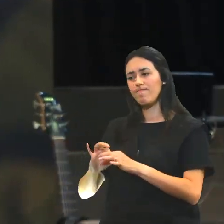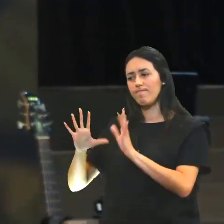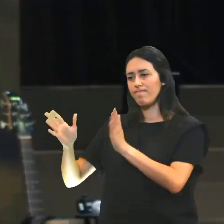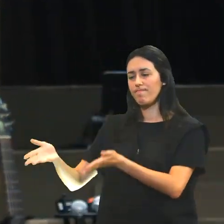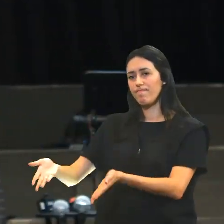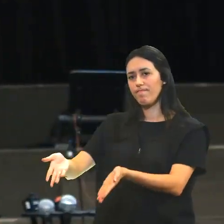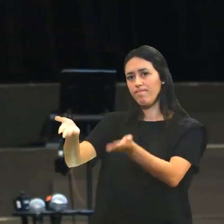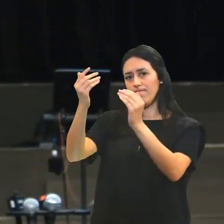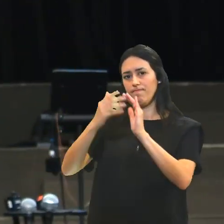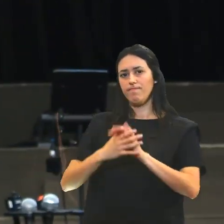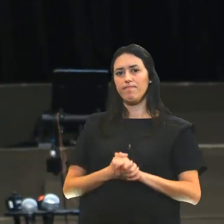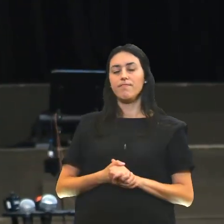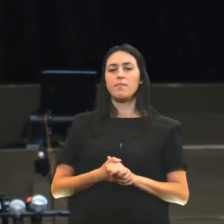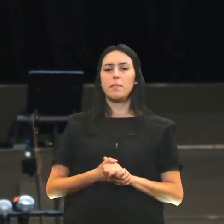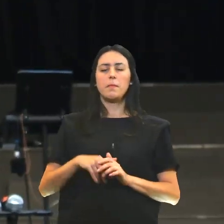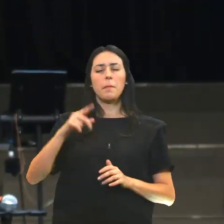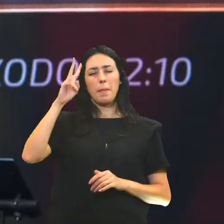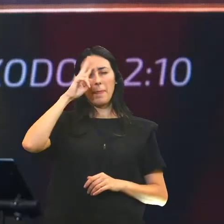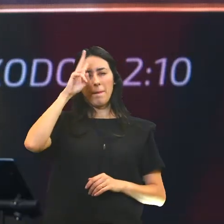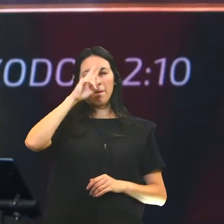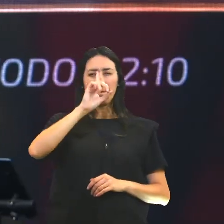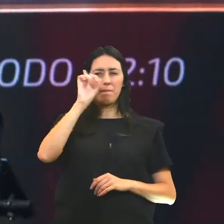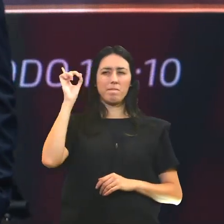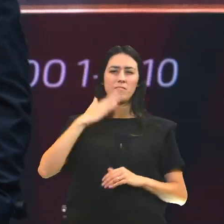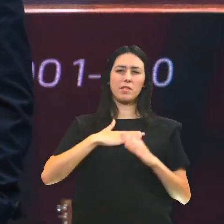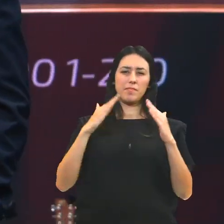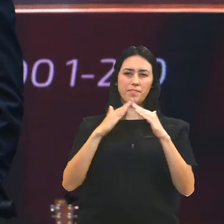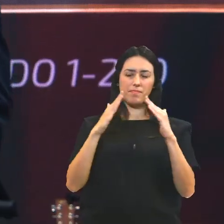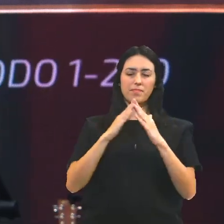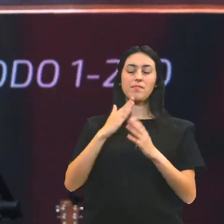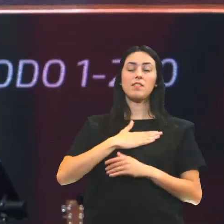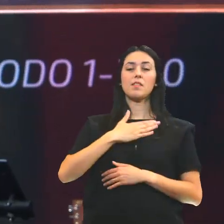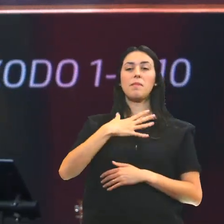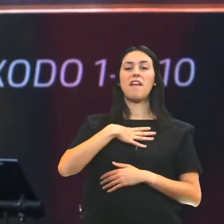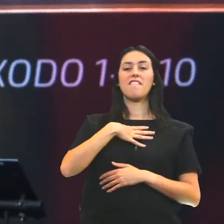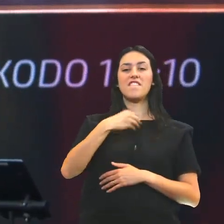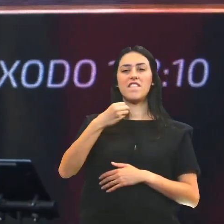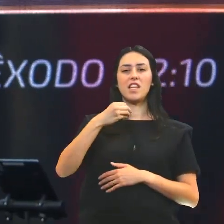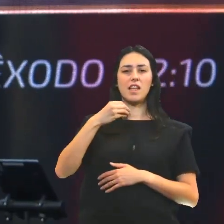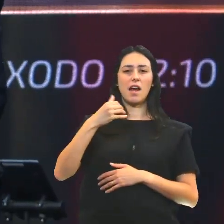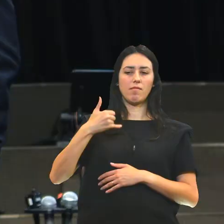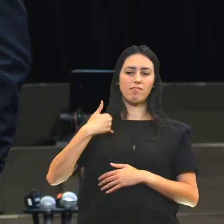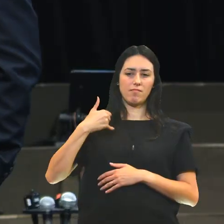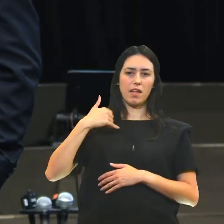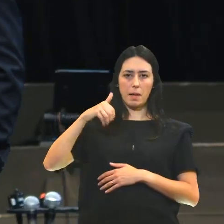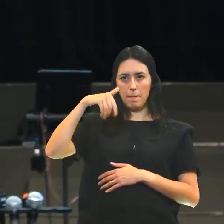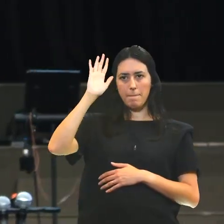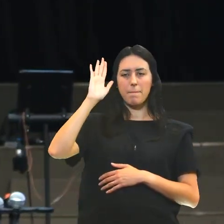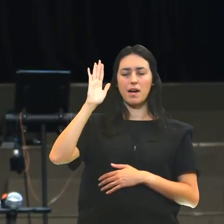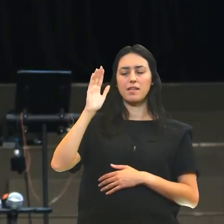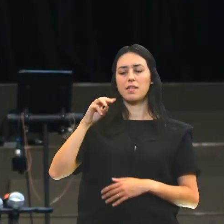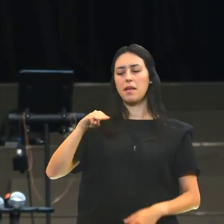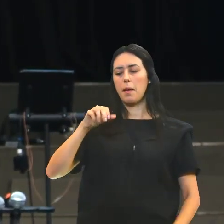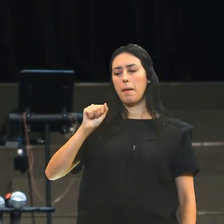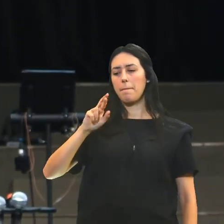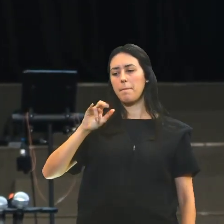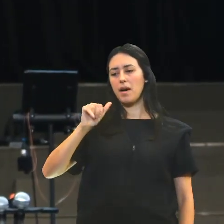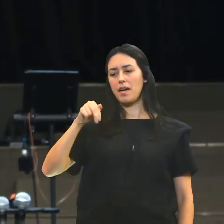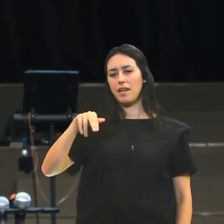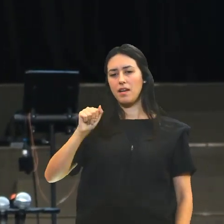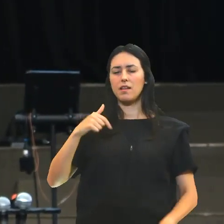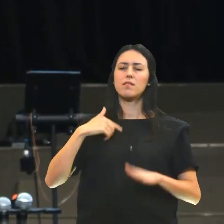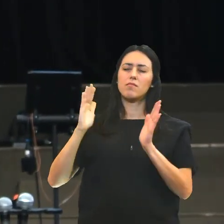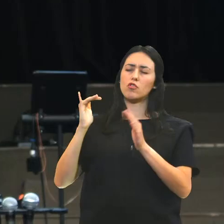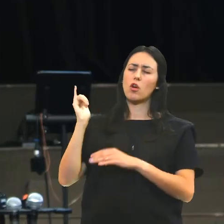história interessante lá de casa. A Mariana, nossa filha mais velha, está aqui hoje, já ouviu essa história